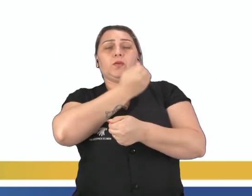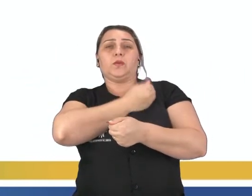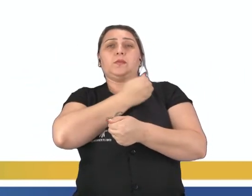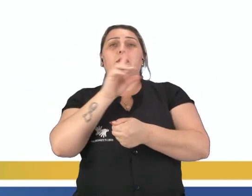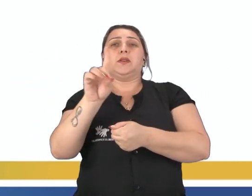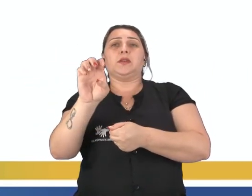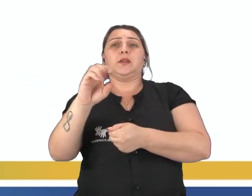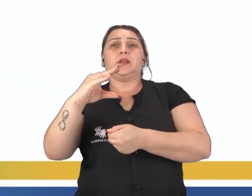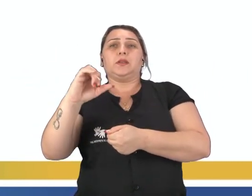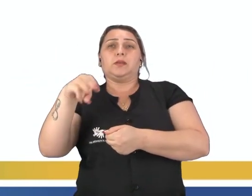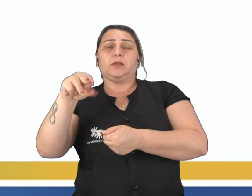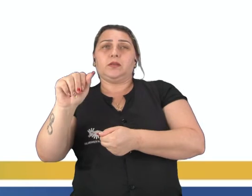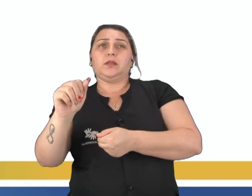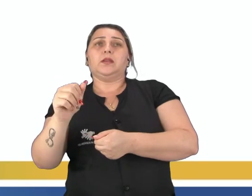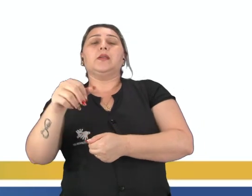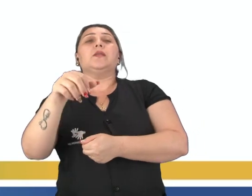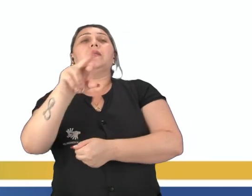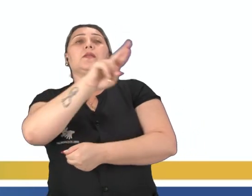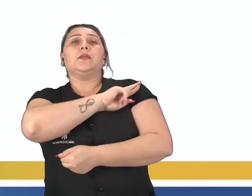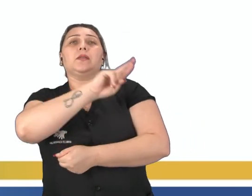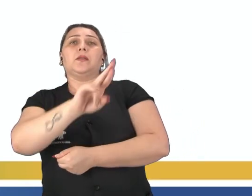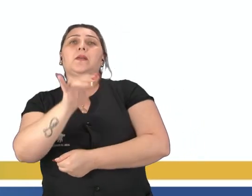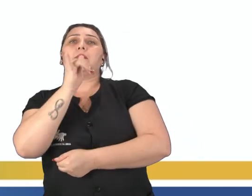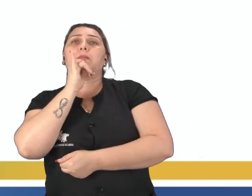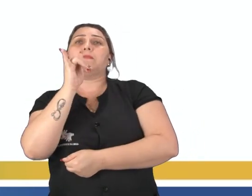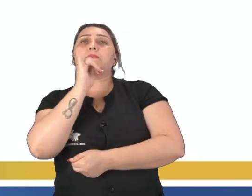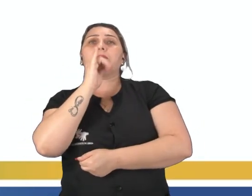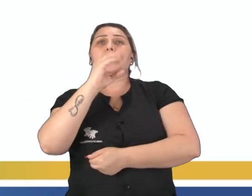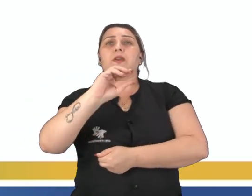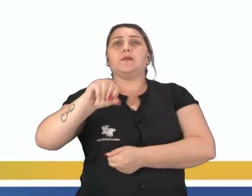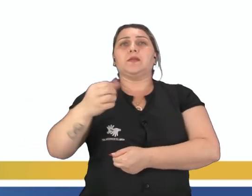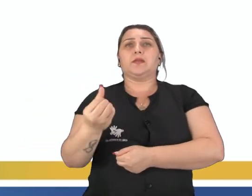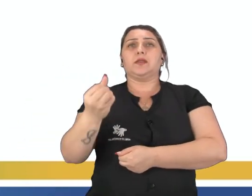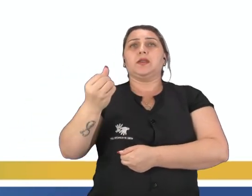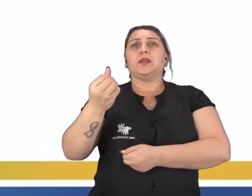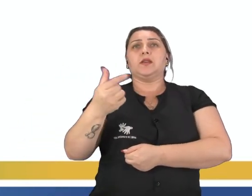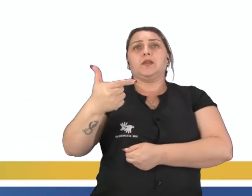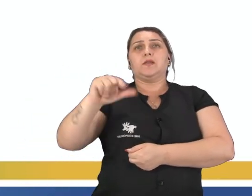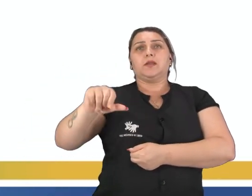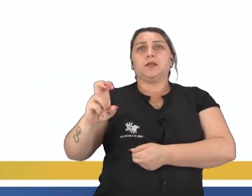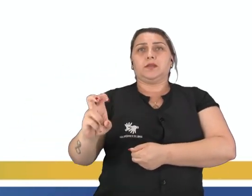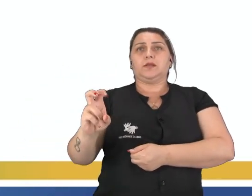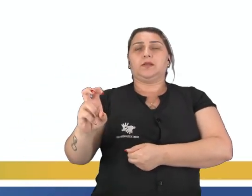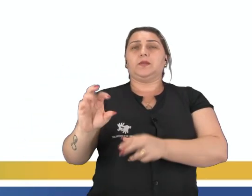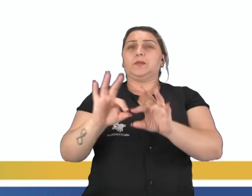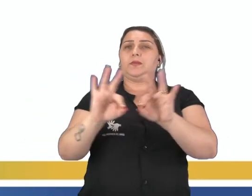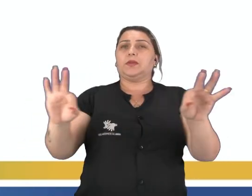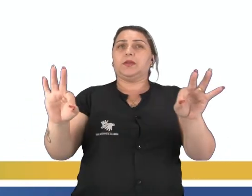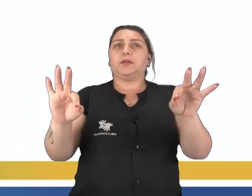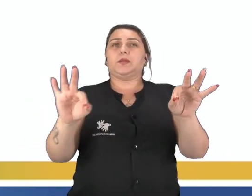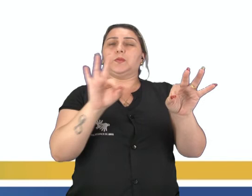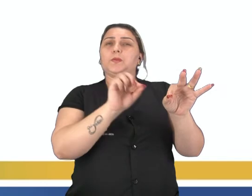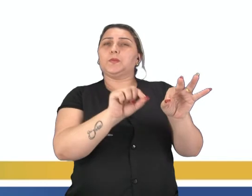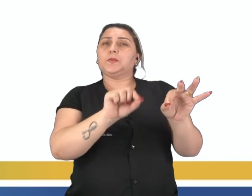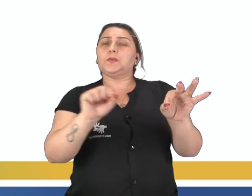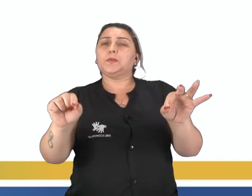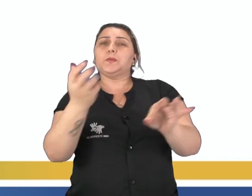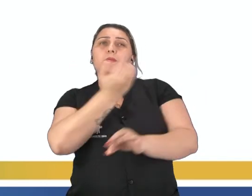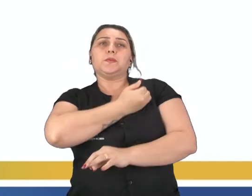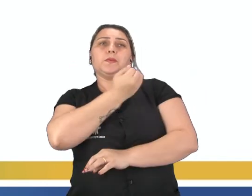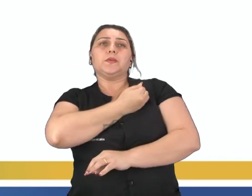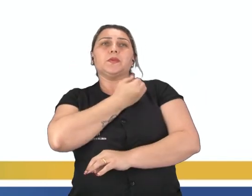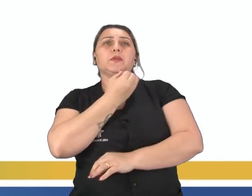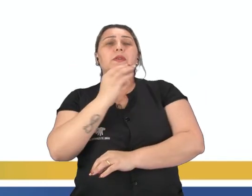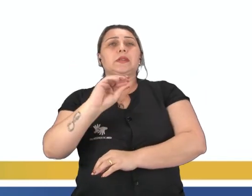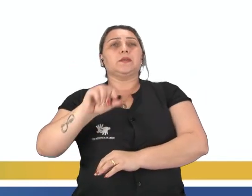decimais. Vamos representar, como exemplo, os números 0,6 e 2,5 em uma reta numérica.